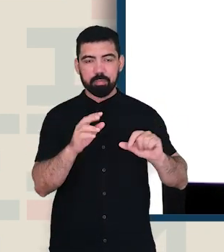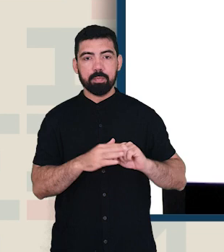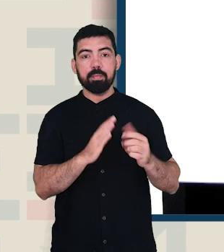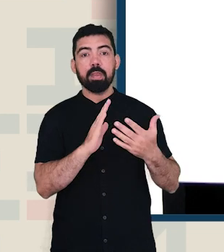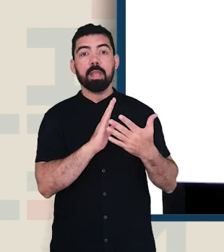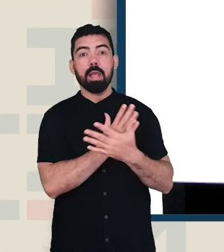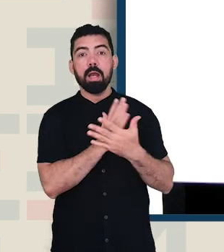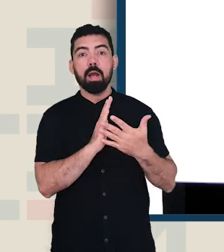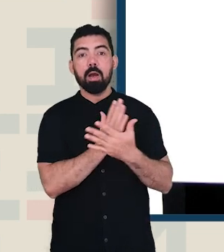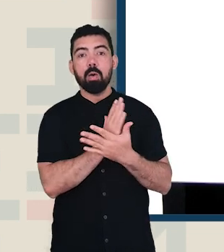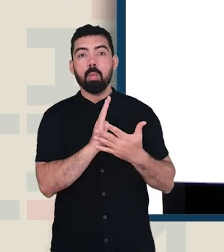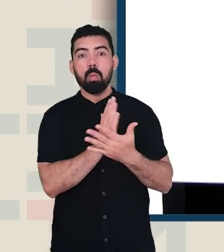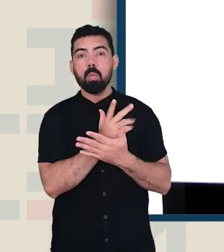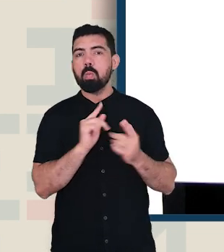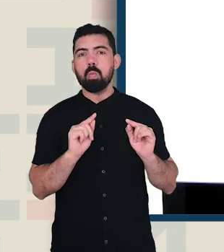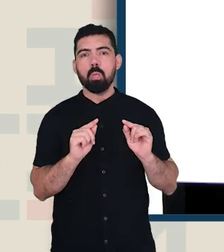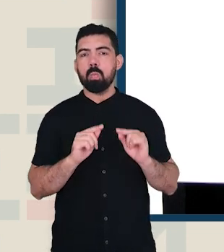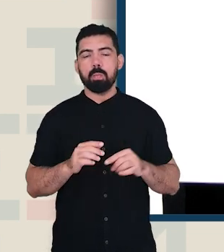algumas